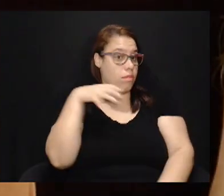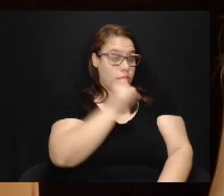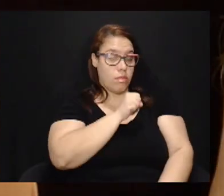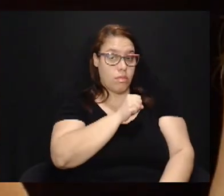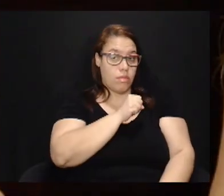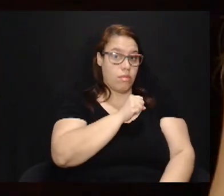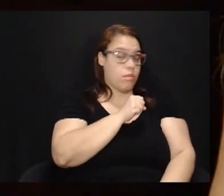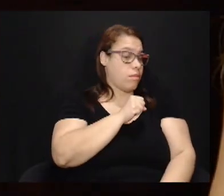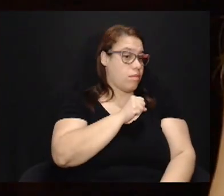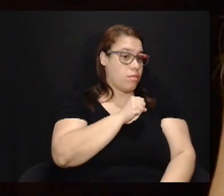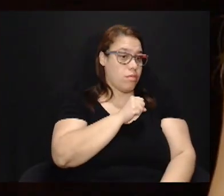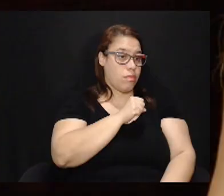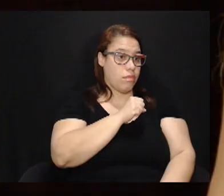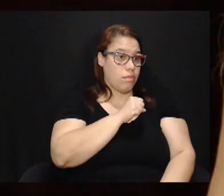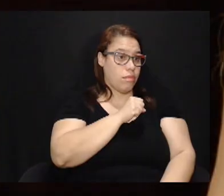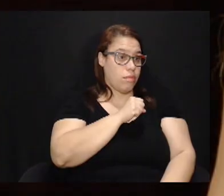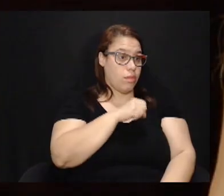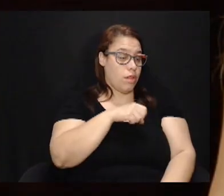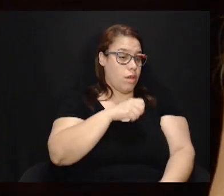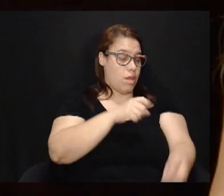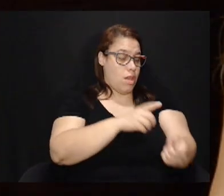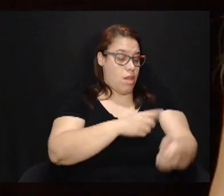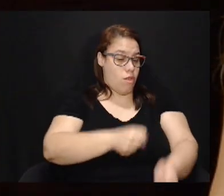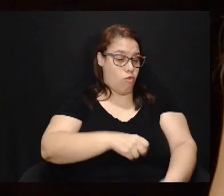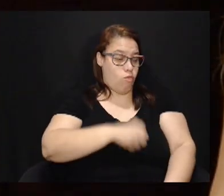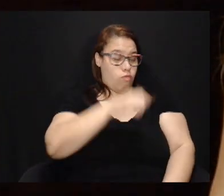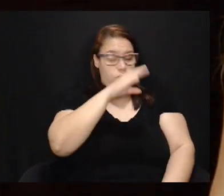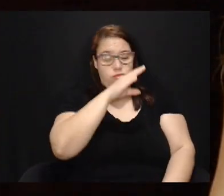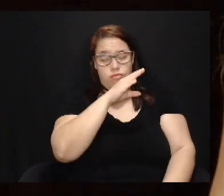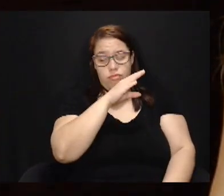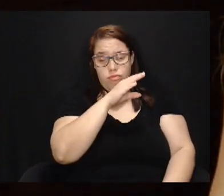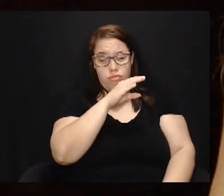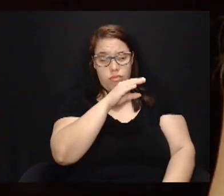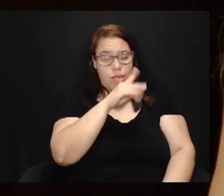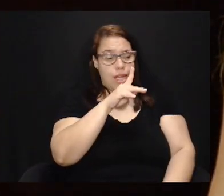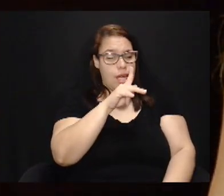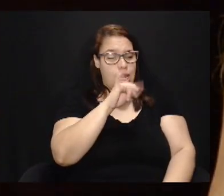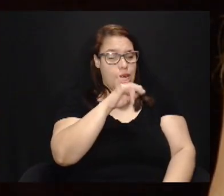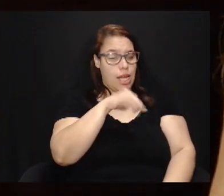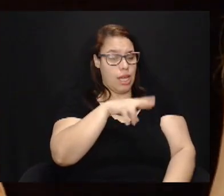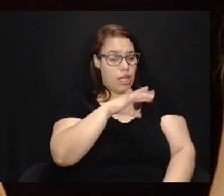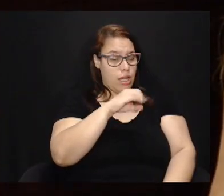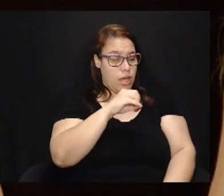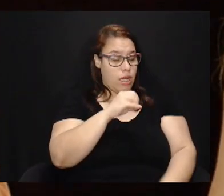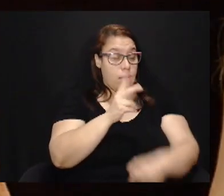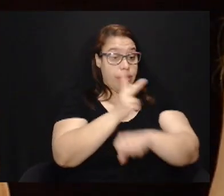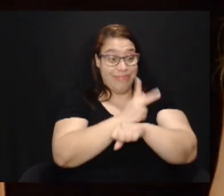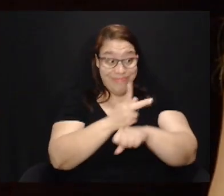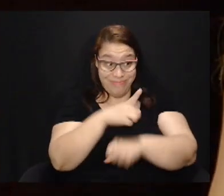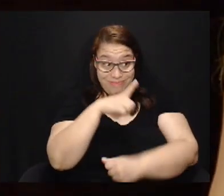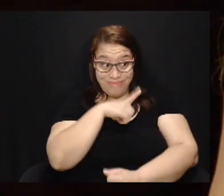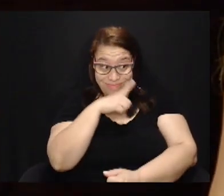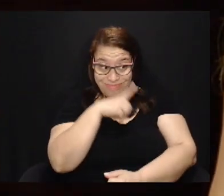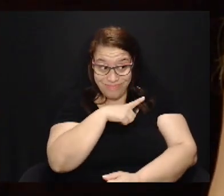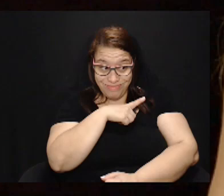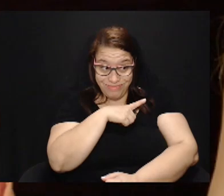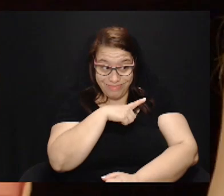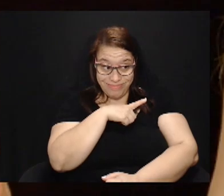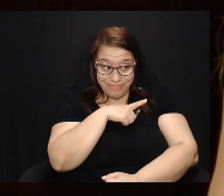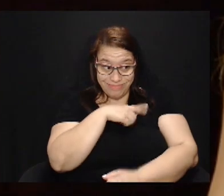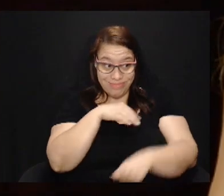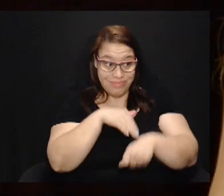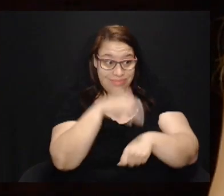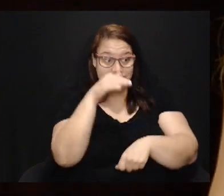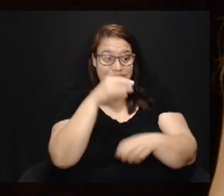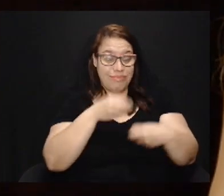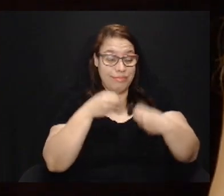vai dar um pico glicêmico, insulinêmico. Muitas vezes existe essa busca, né? Então, hoje nós temos muito mais essa oferta, os produtos